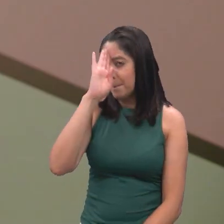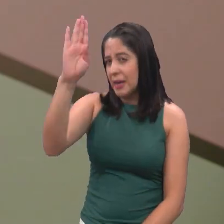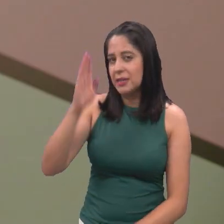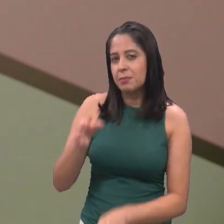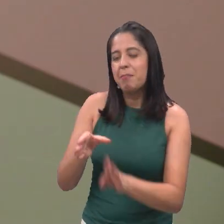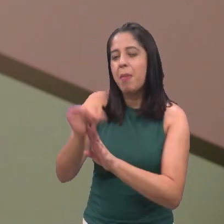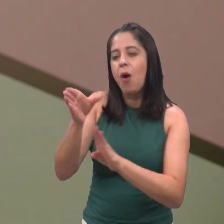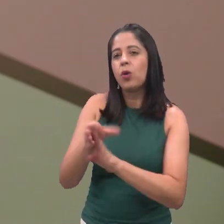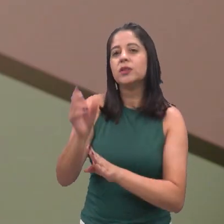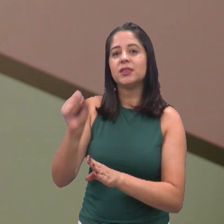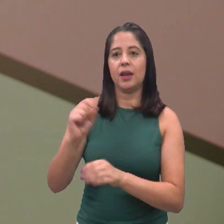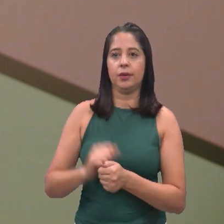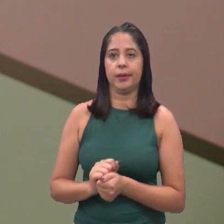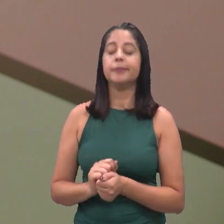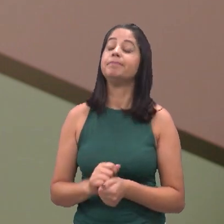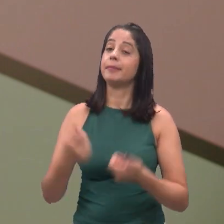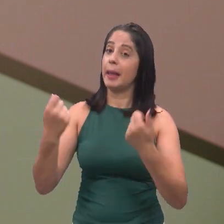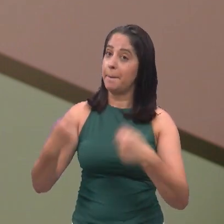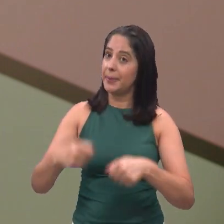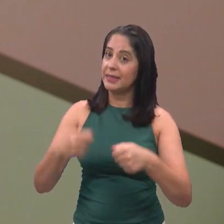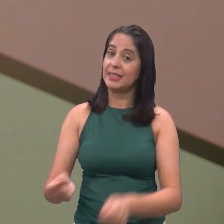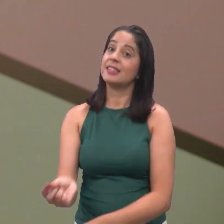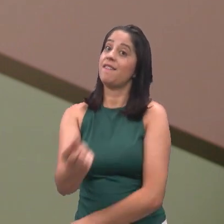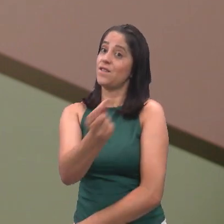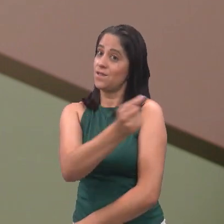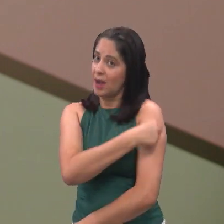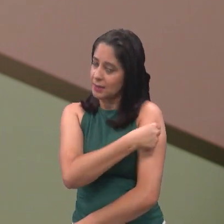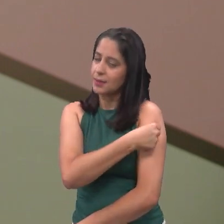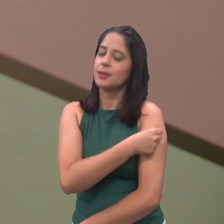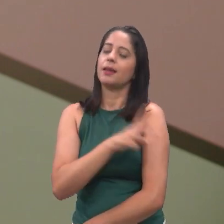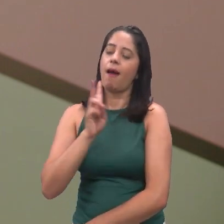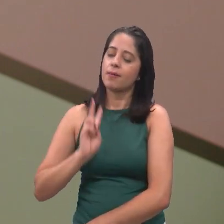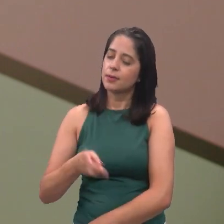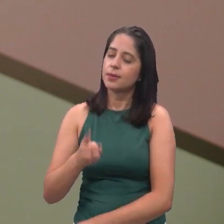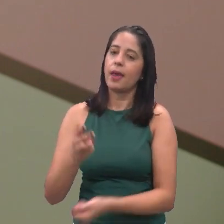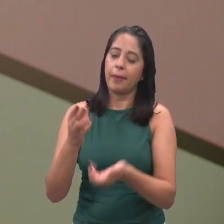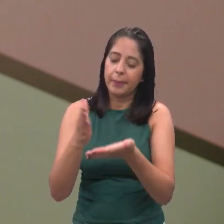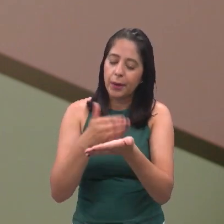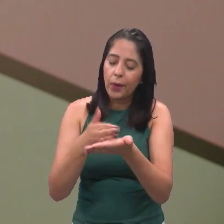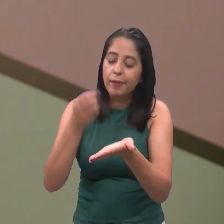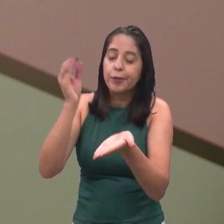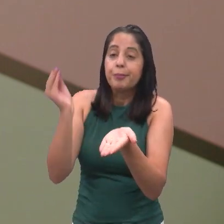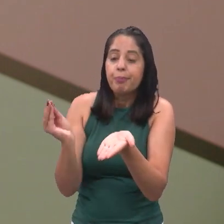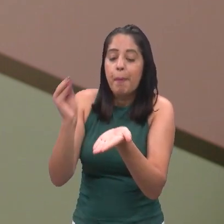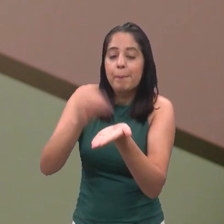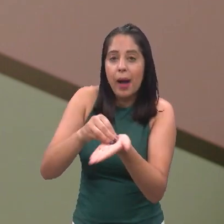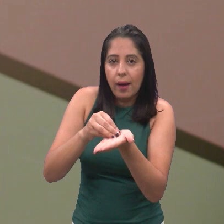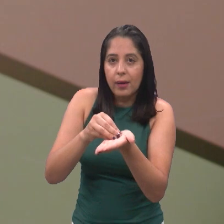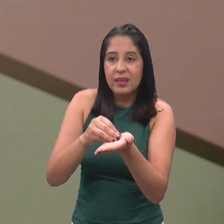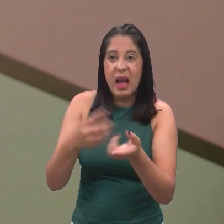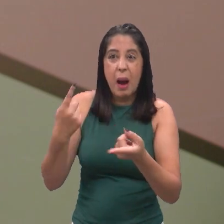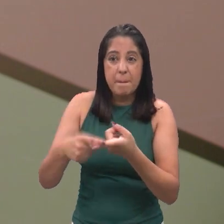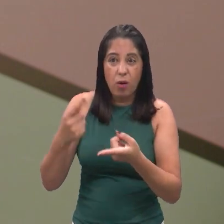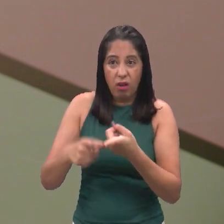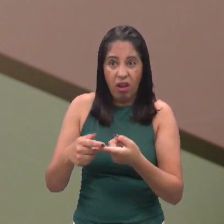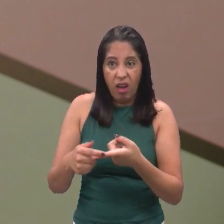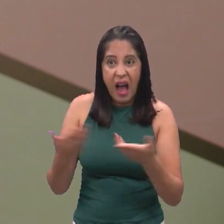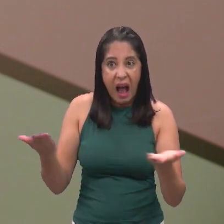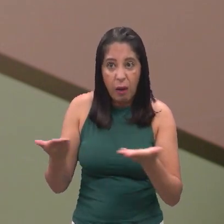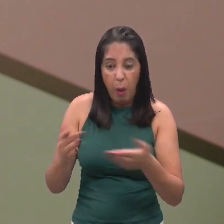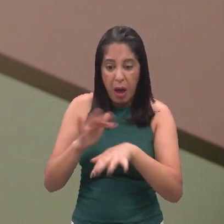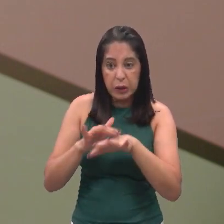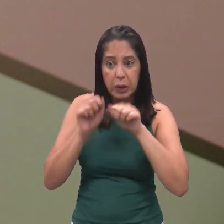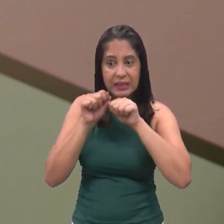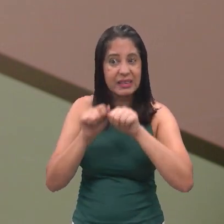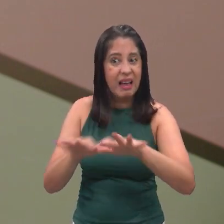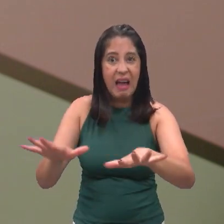é atualizar a carteira vacinal, que é super importante. Então, tem diversas doenças aí voltando pela baixa vacinação. Então, é